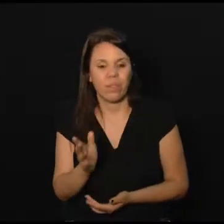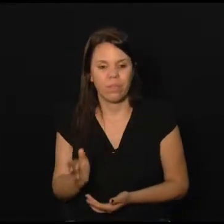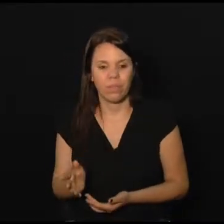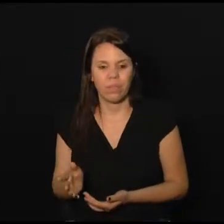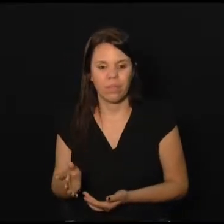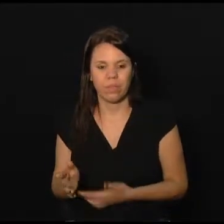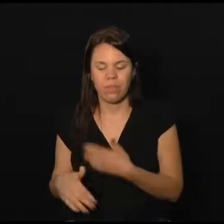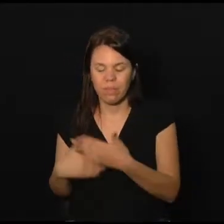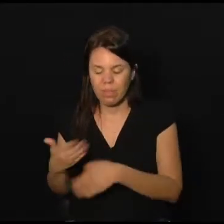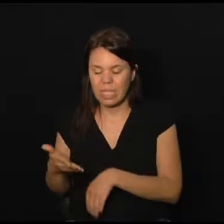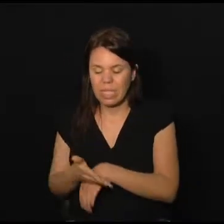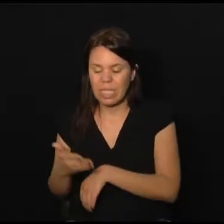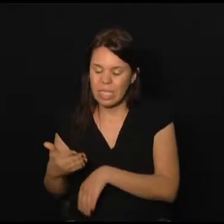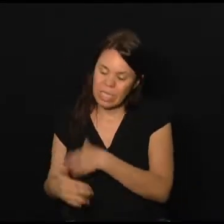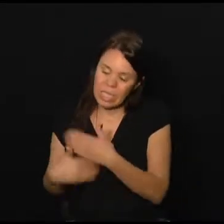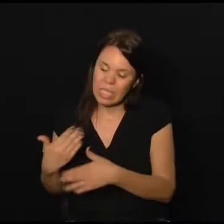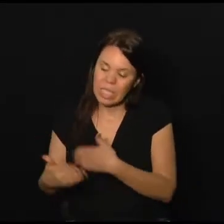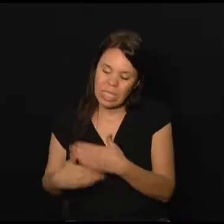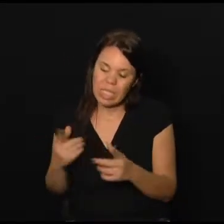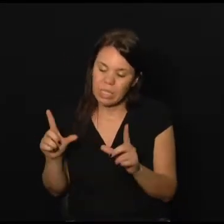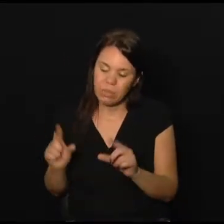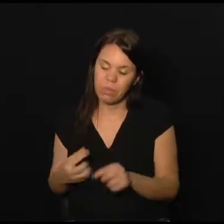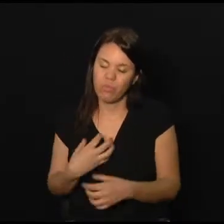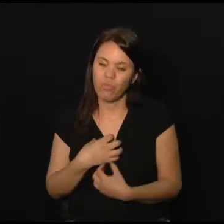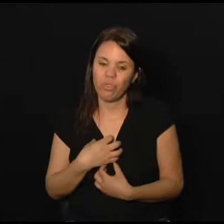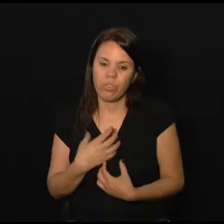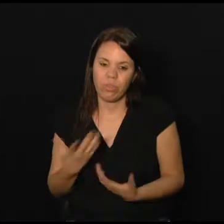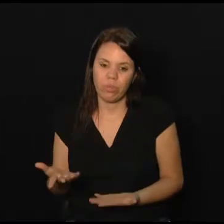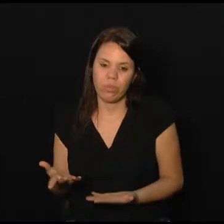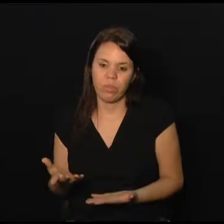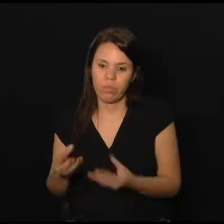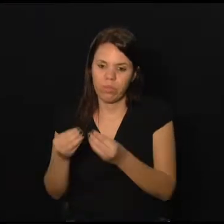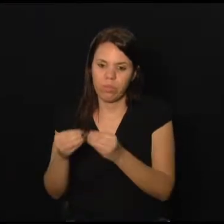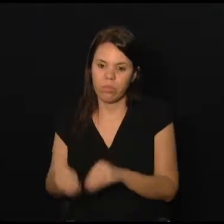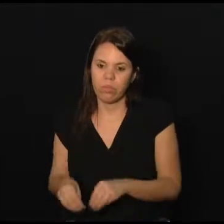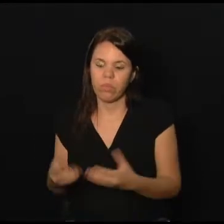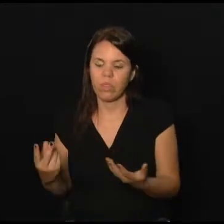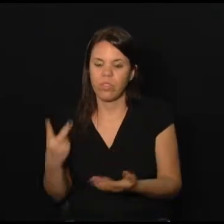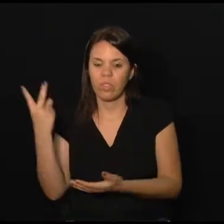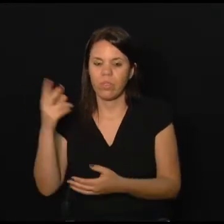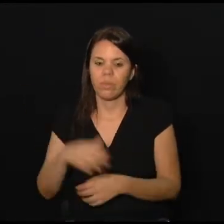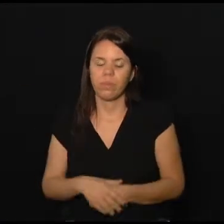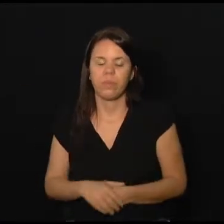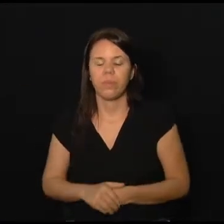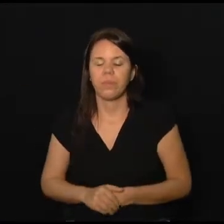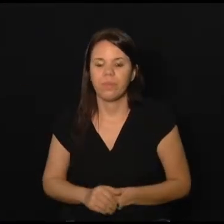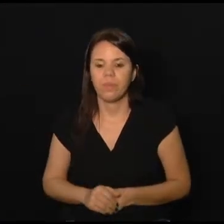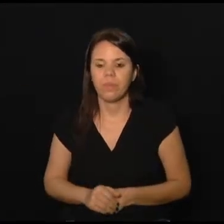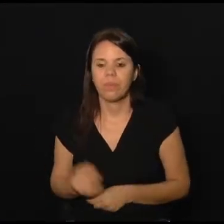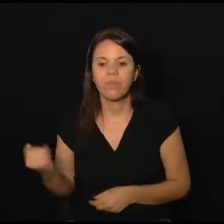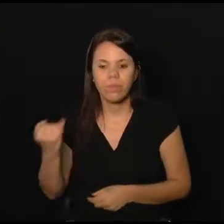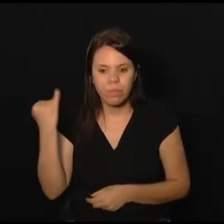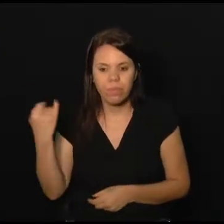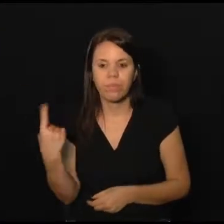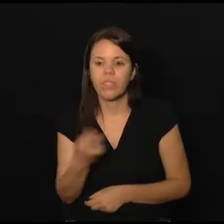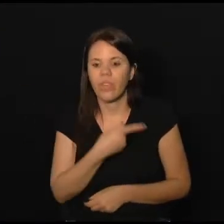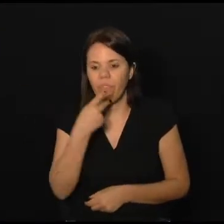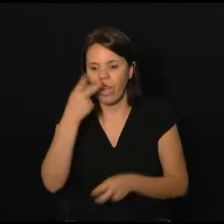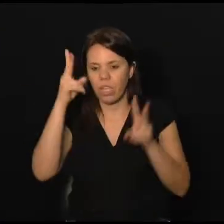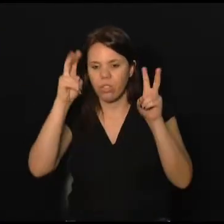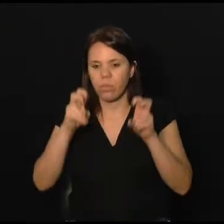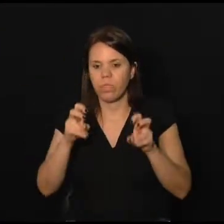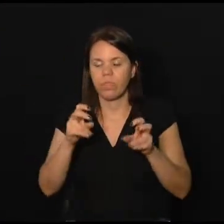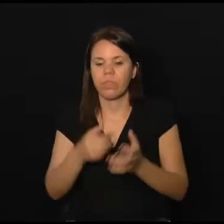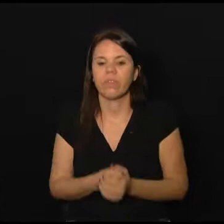Então, vai entrando nesse processo, vai se diminuindo, ele vai perdendo esses valores, né? Então, é importante a gente falar sobre isso